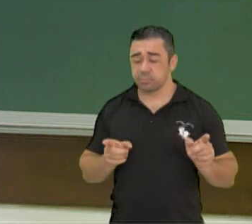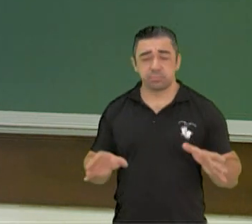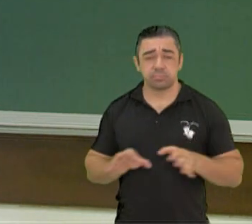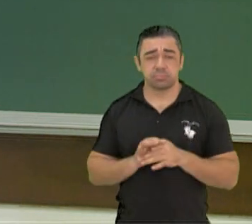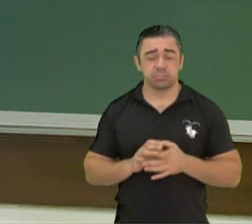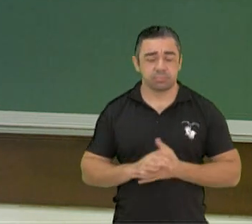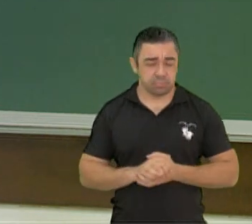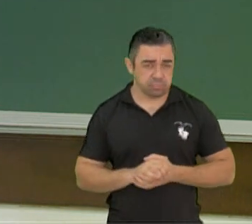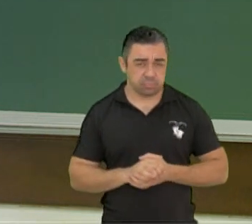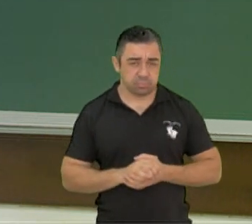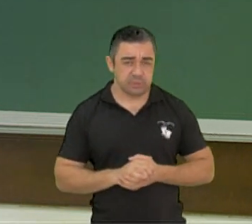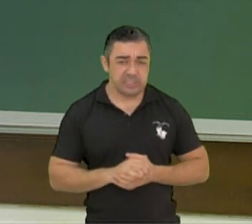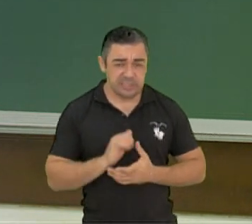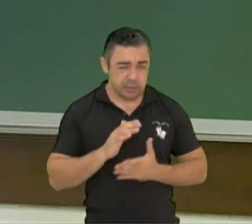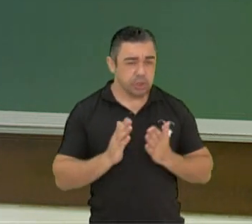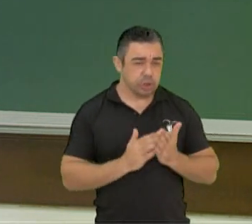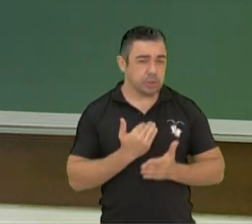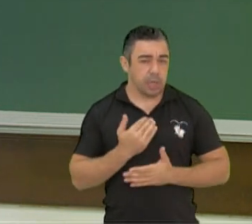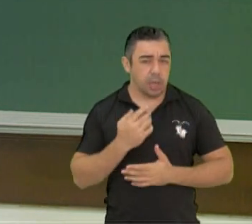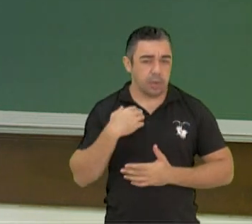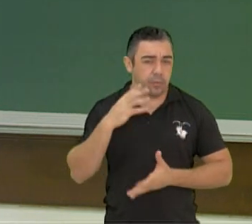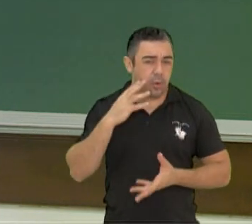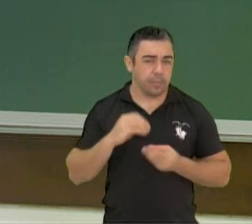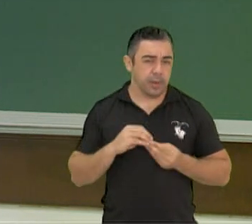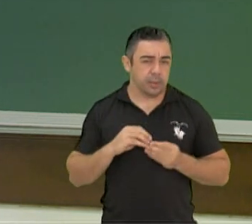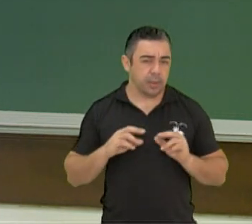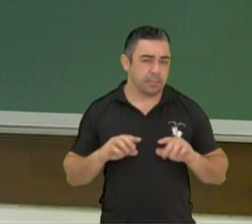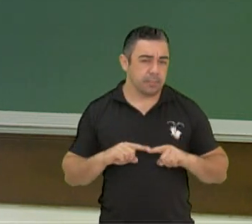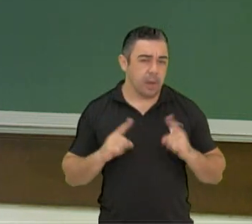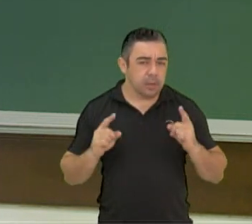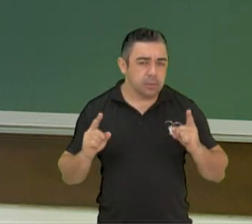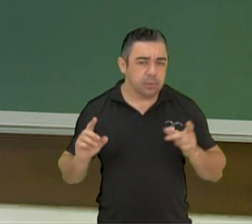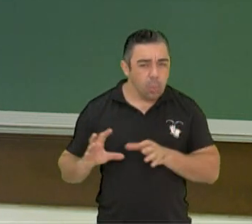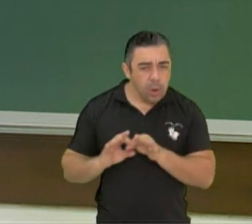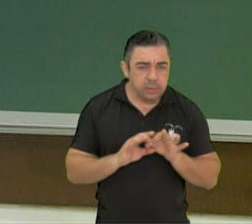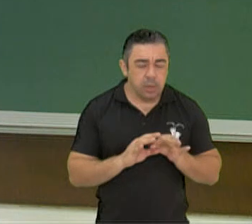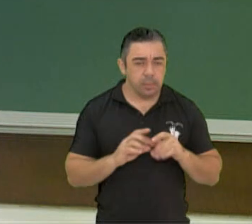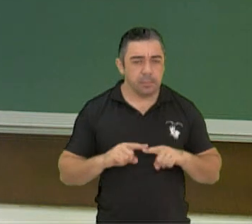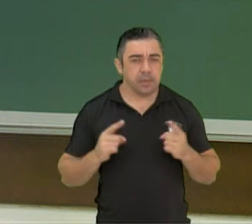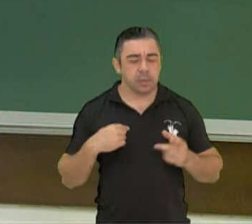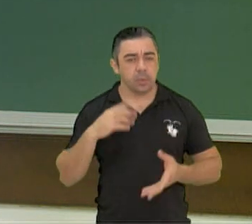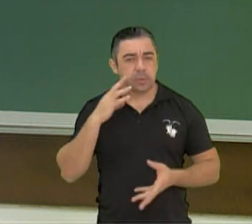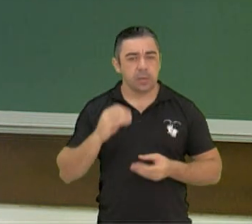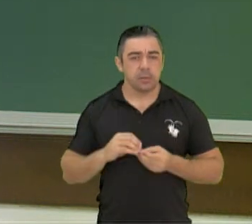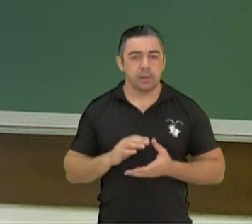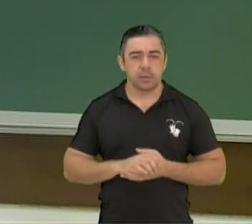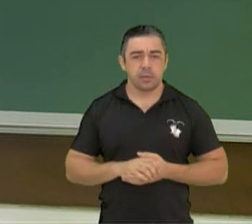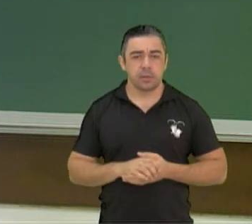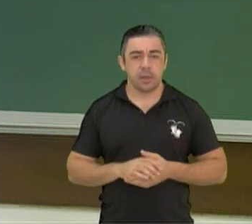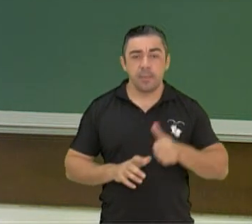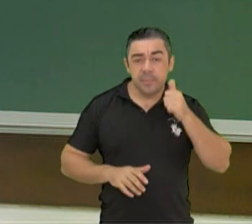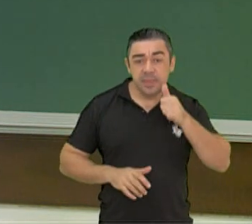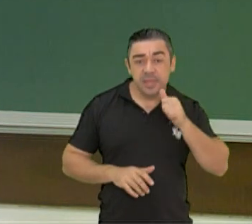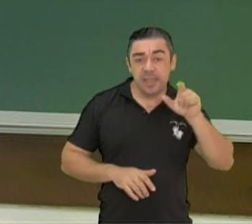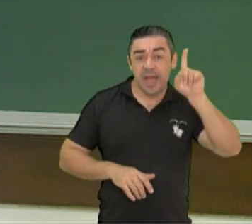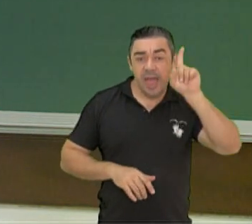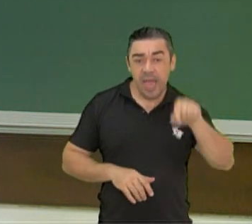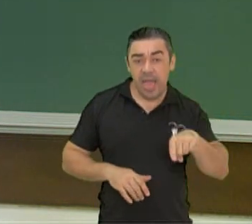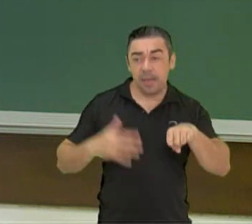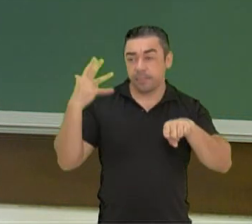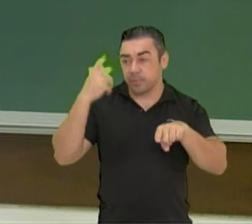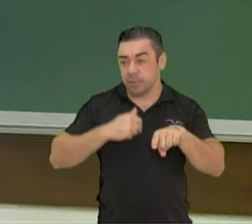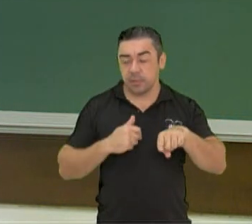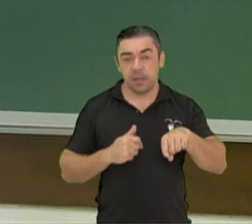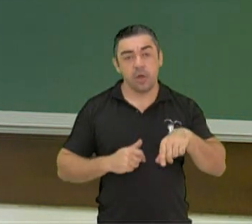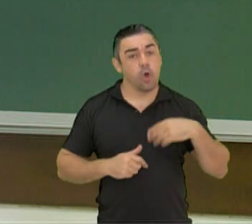eu tirar, eu vou entender. Claro que né, não fica tão coeso, mas eu vou entender. A menina é bonita.